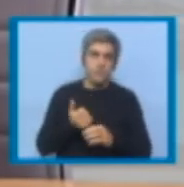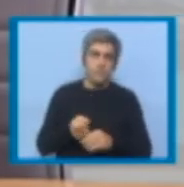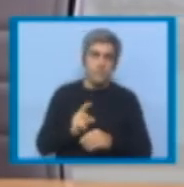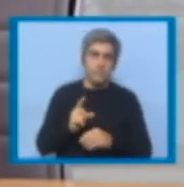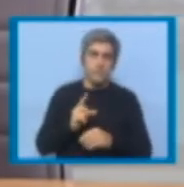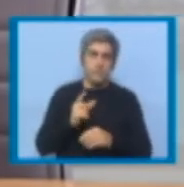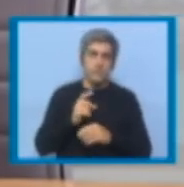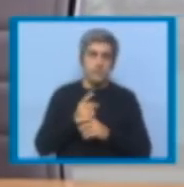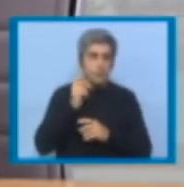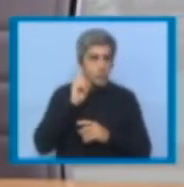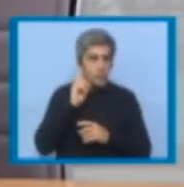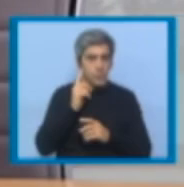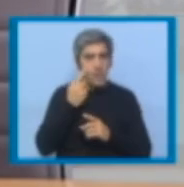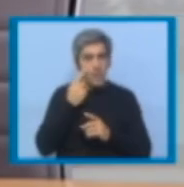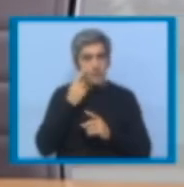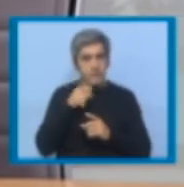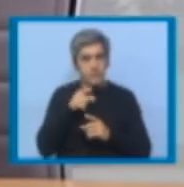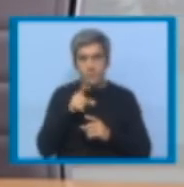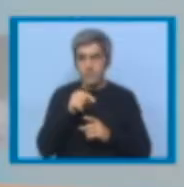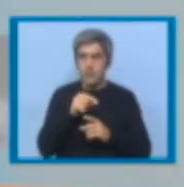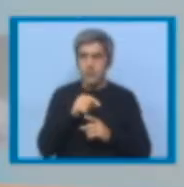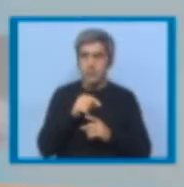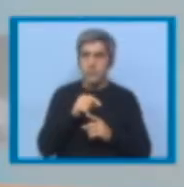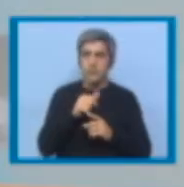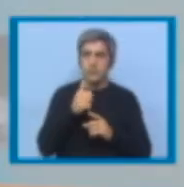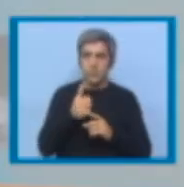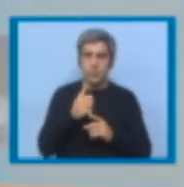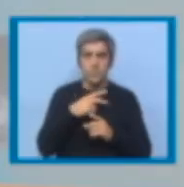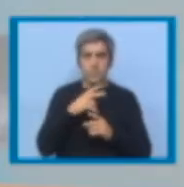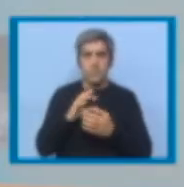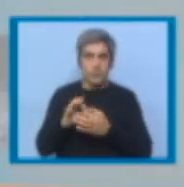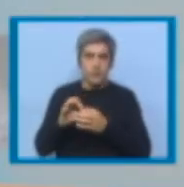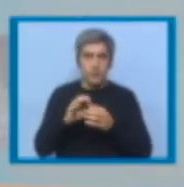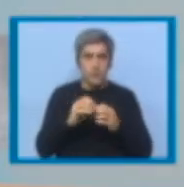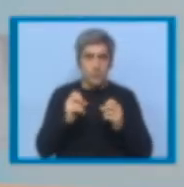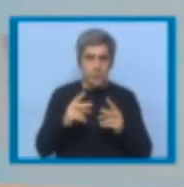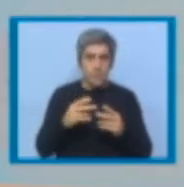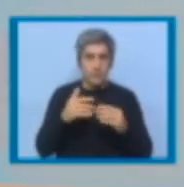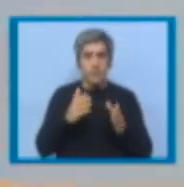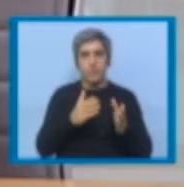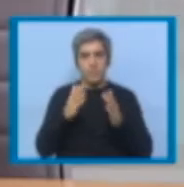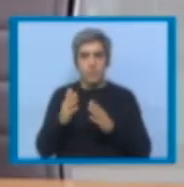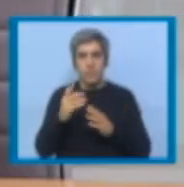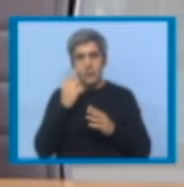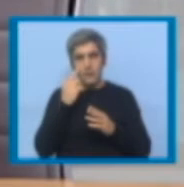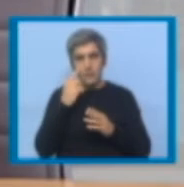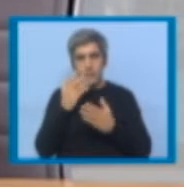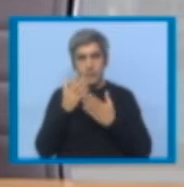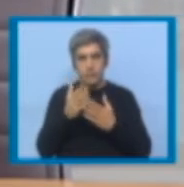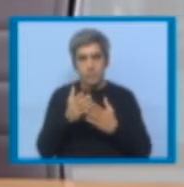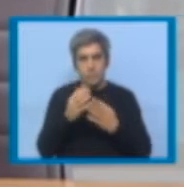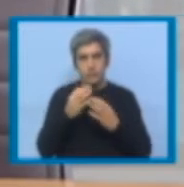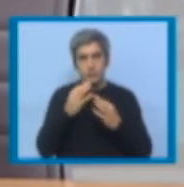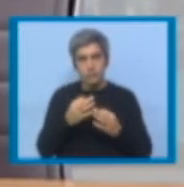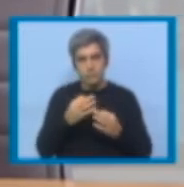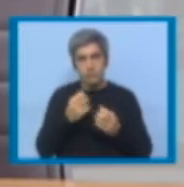E, portanto, é preciso ter atenção. Ótimo que os portugueses se mobilizem, mas é preciso que essa ajuda